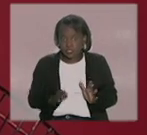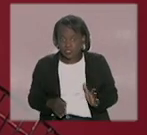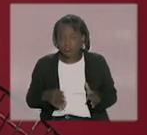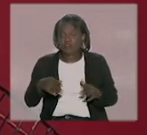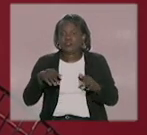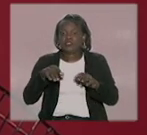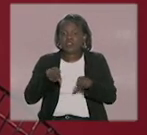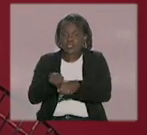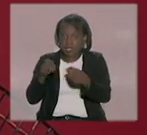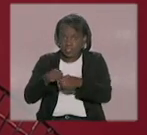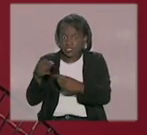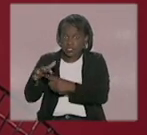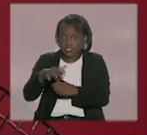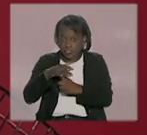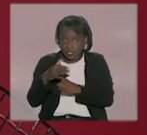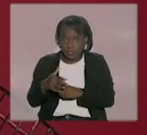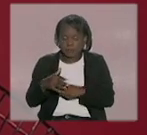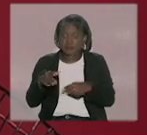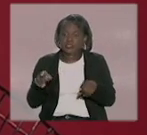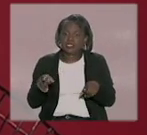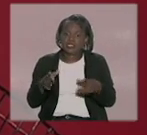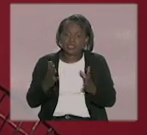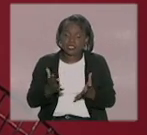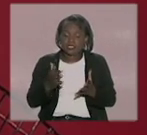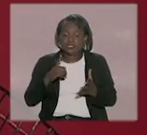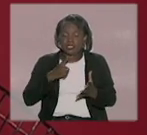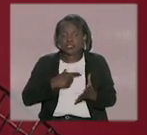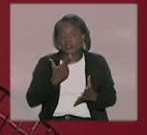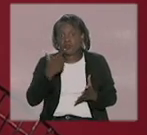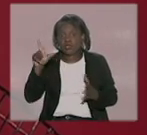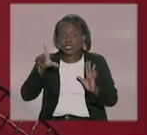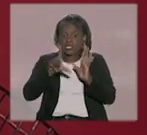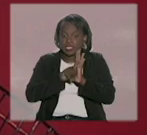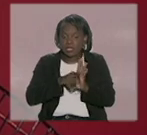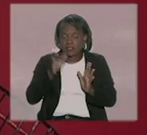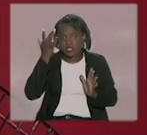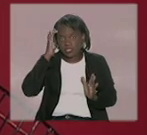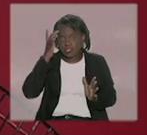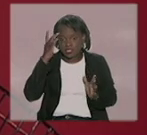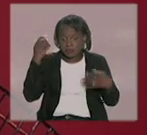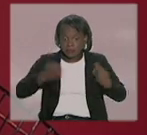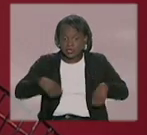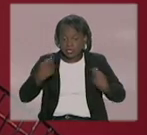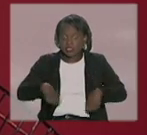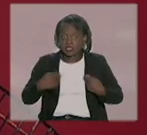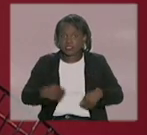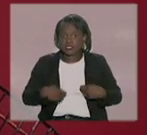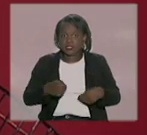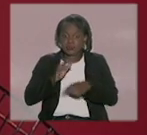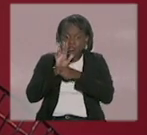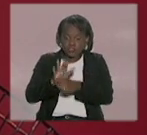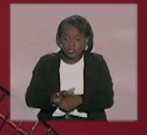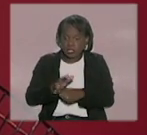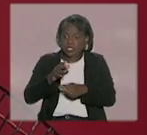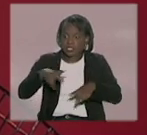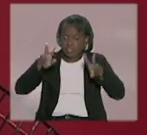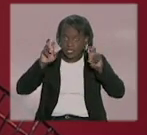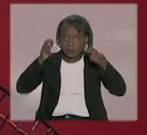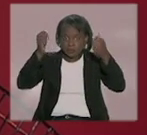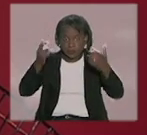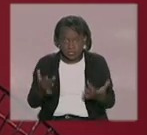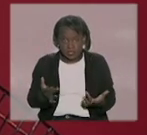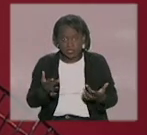crimes ambientais, de uma certa forma, empurra. Que outros tipos de legislação você acha que é necessário já trazer esse